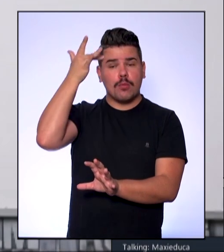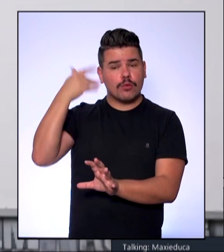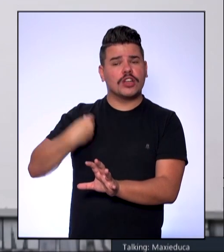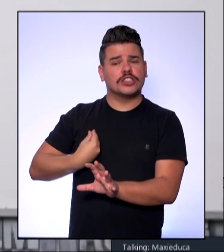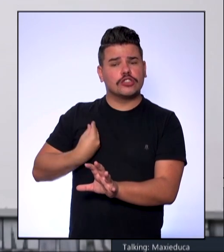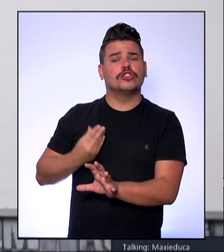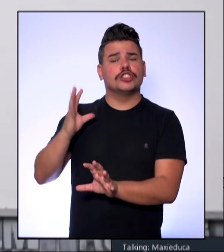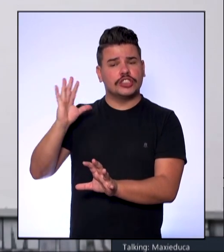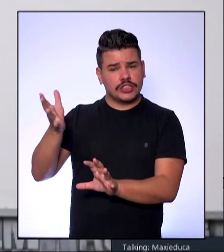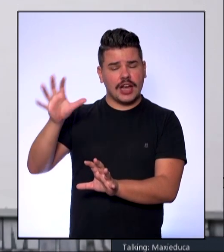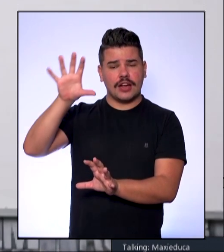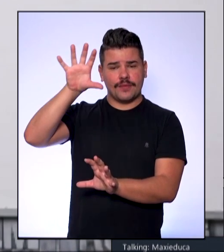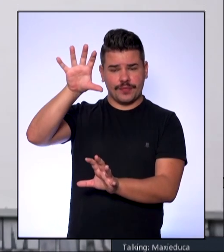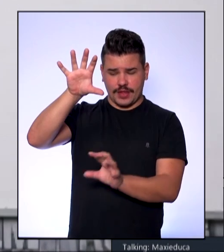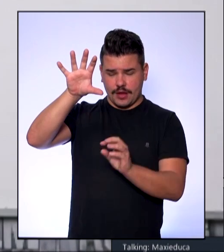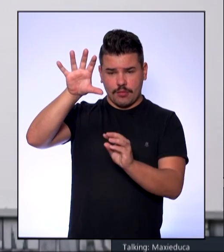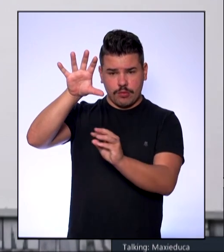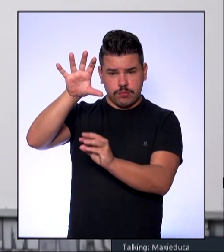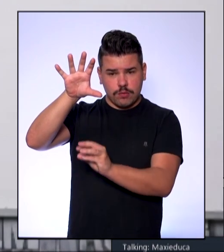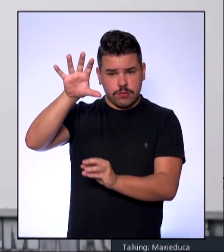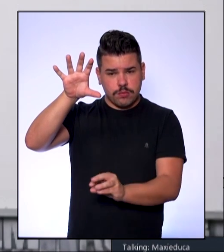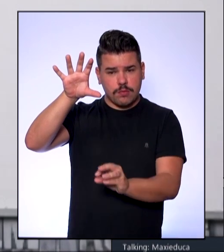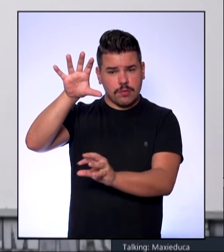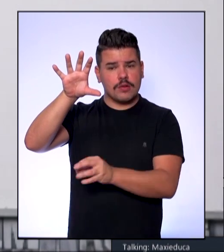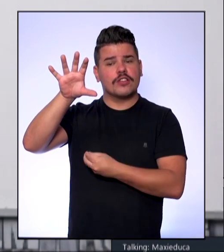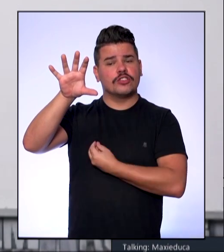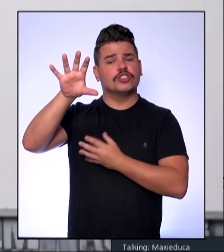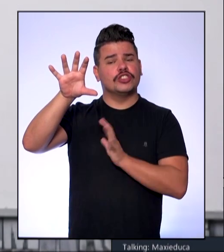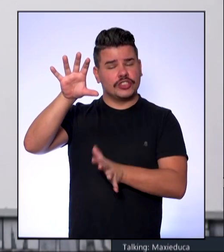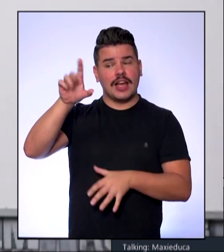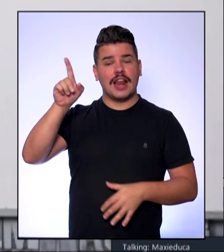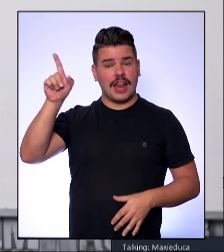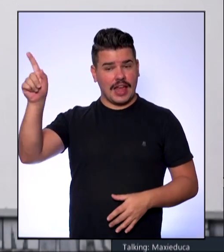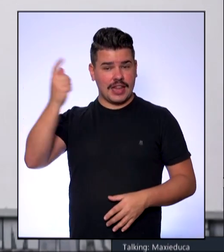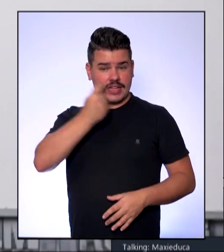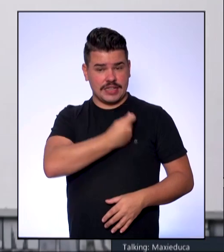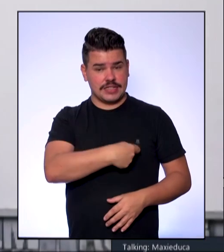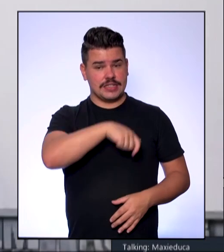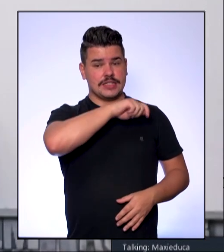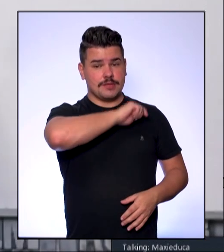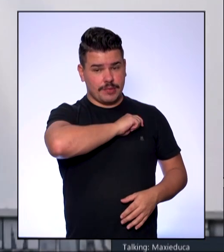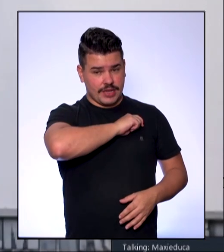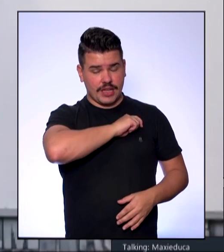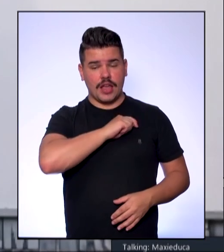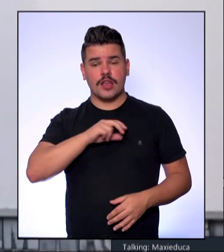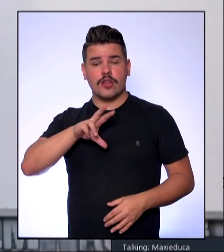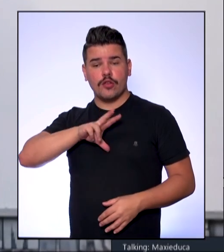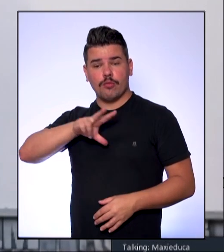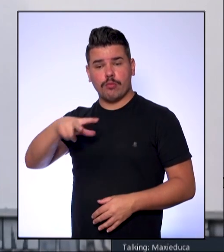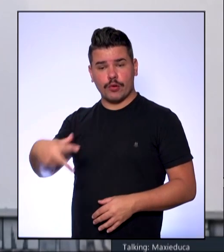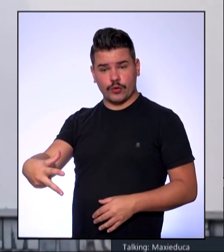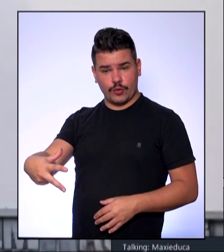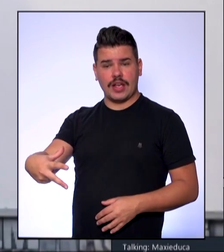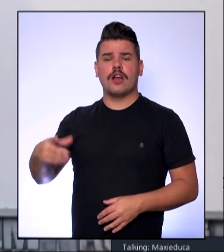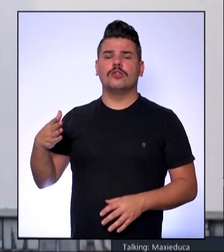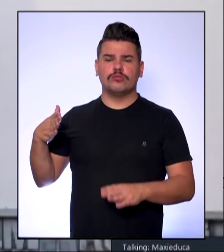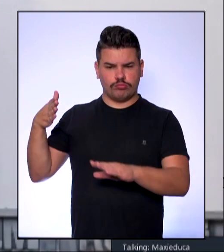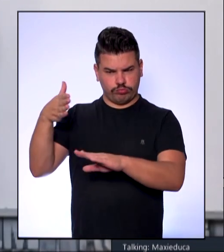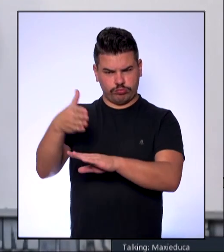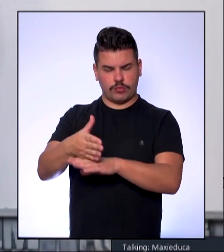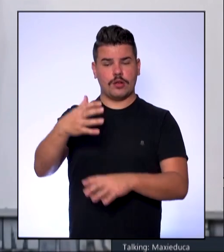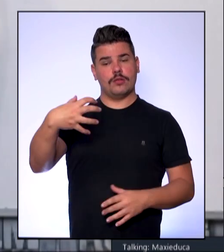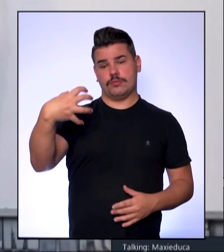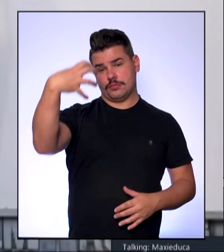na América Espanhola, diferente da América Portuguesa, eu tenho ali a formação de grandes impérios.